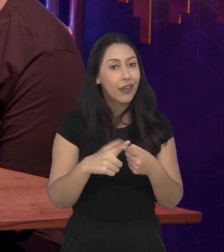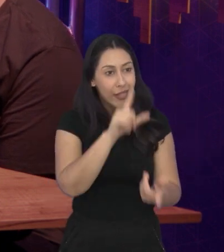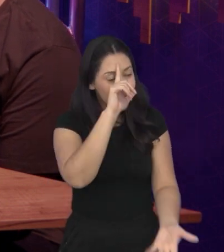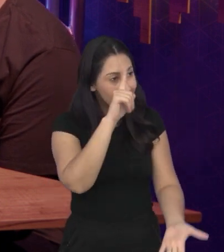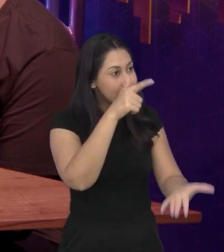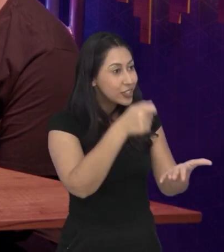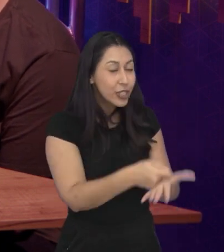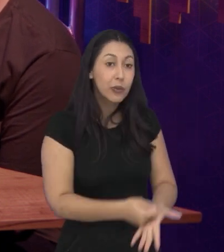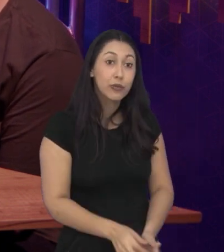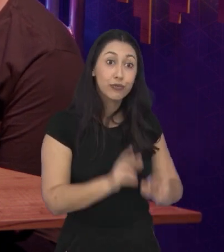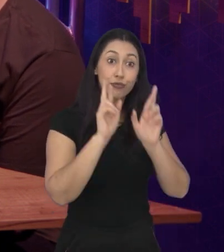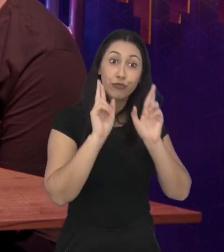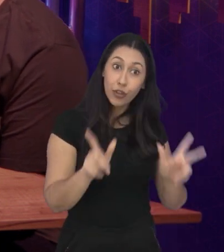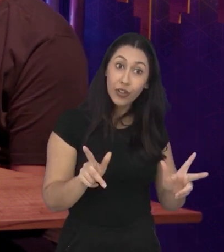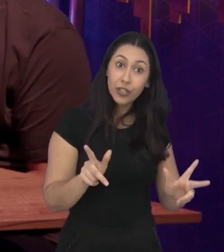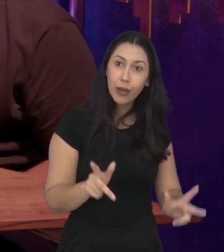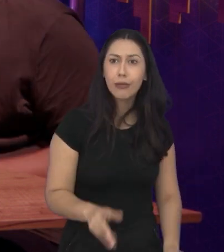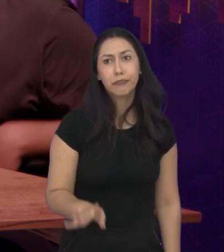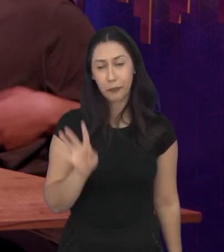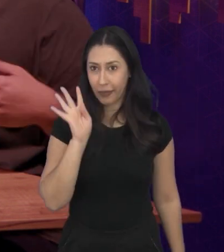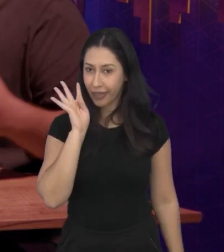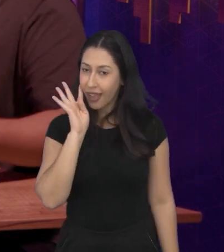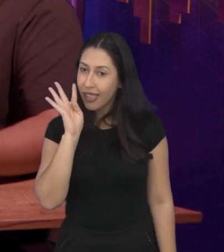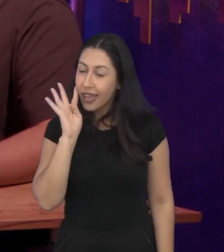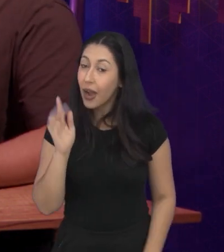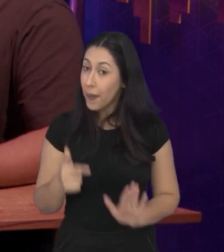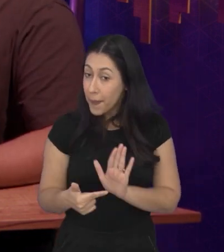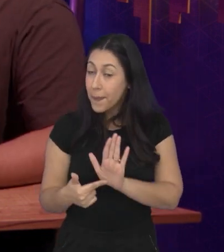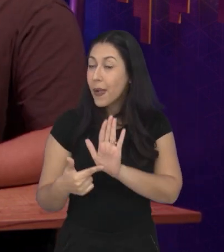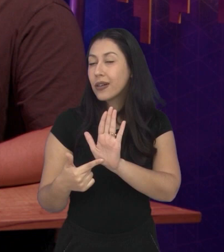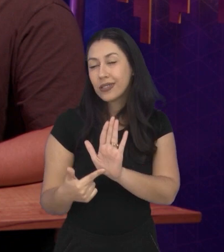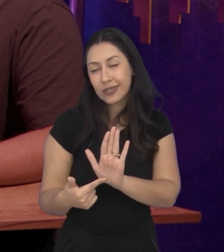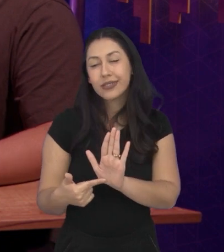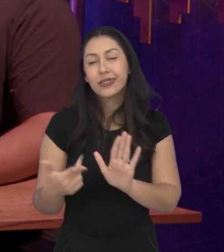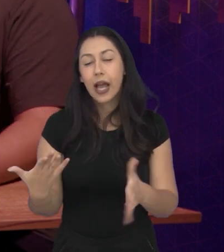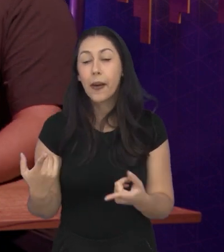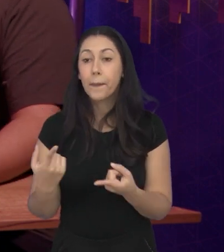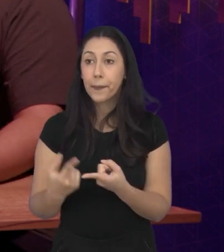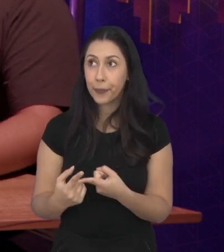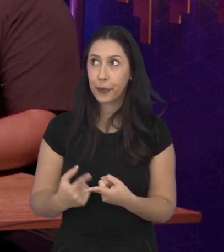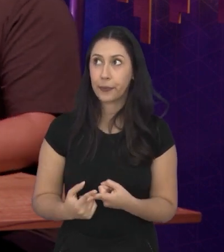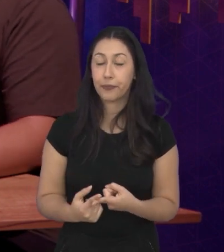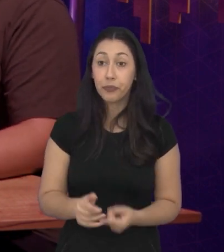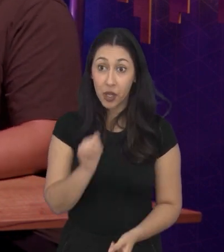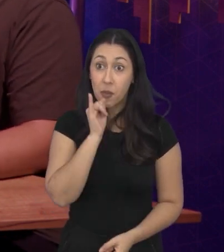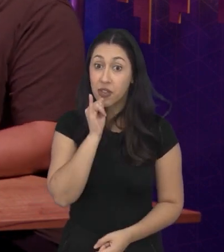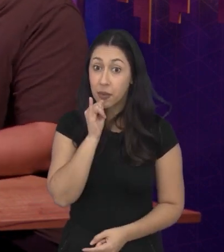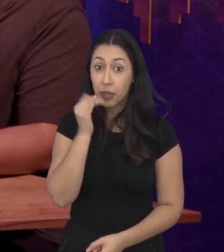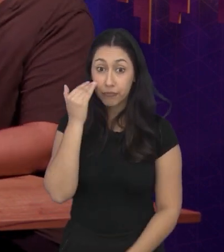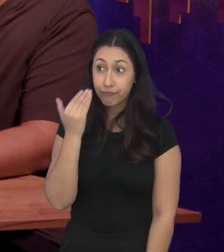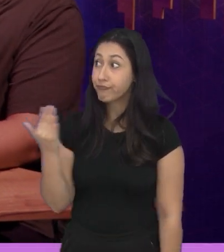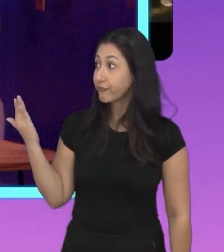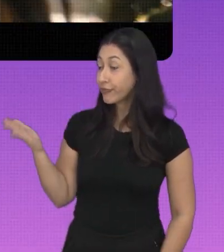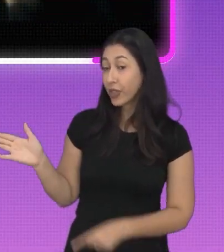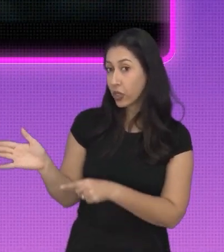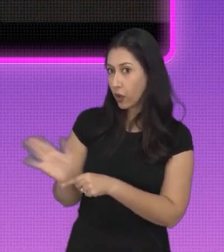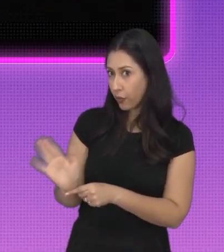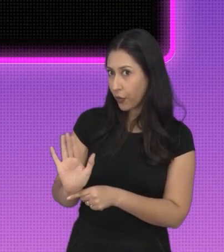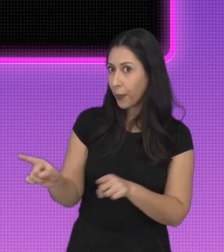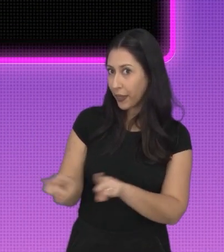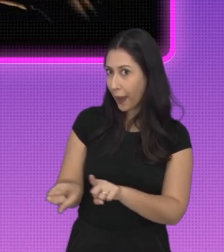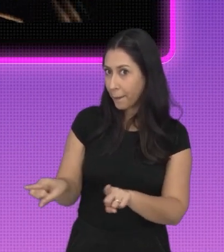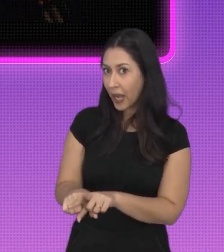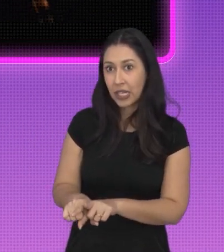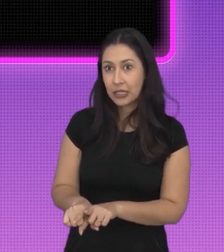escolhas diferentes em algum momento da vida. É legal a gente falar sobre essa questão, até porque, por exemplo, esse filme recente da Marvel, né,